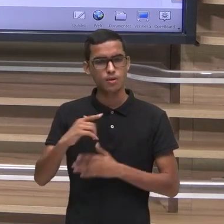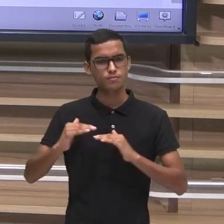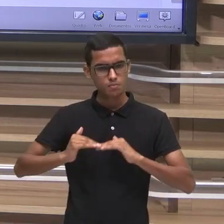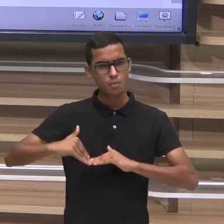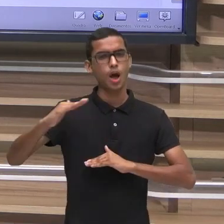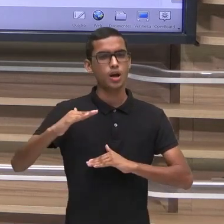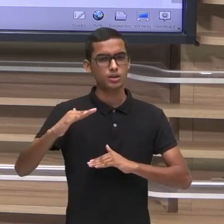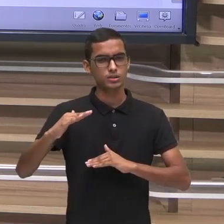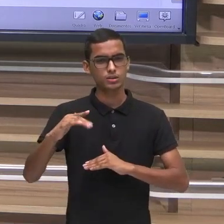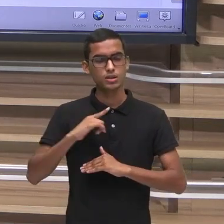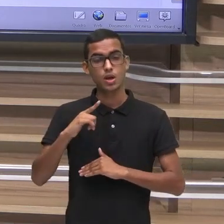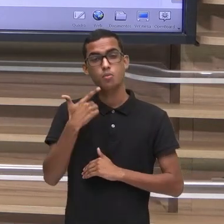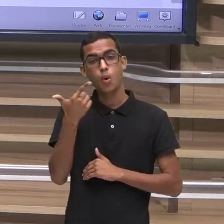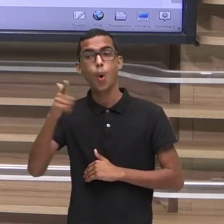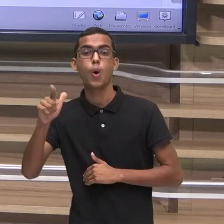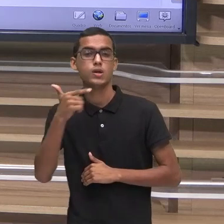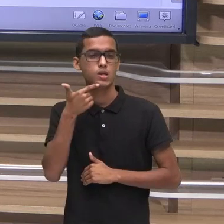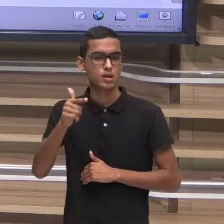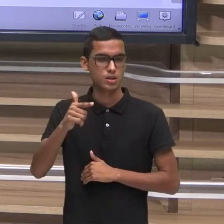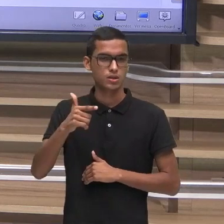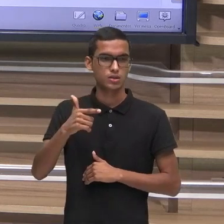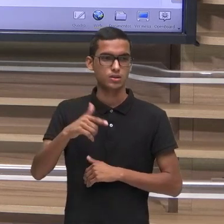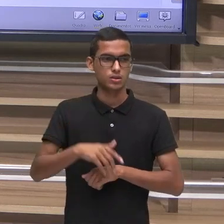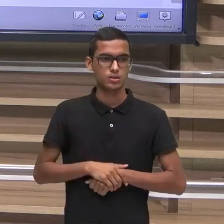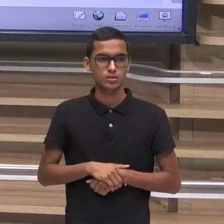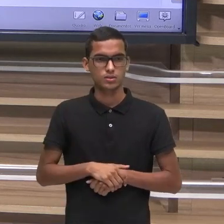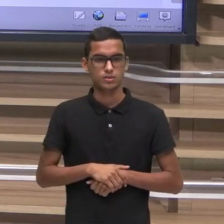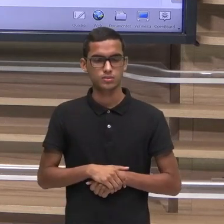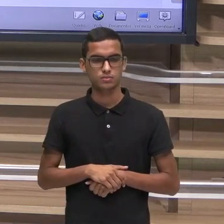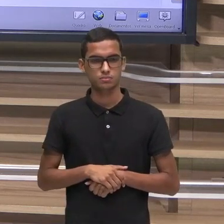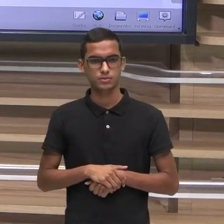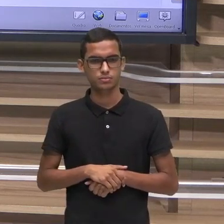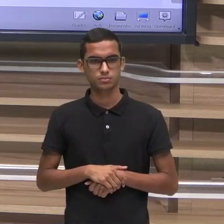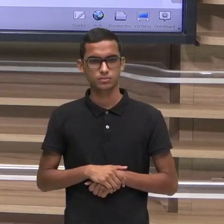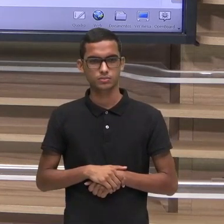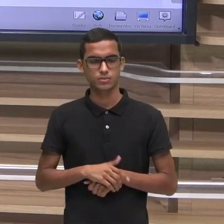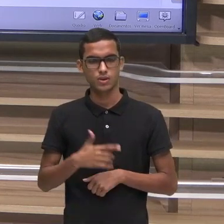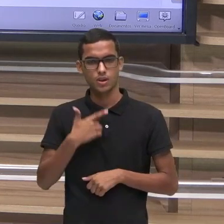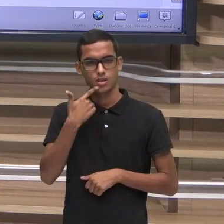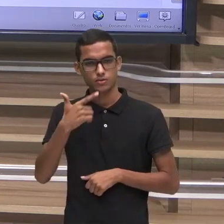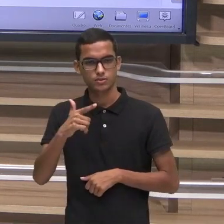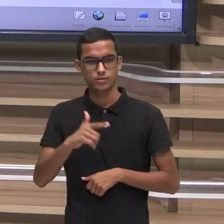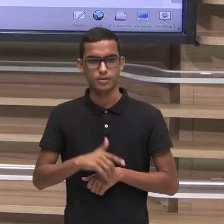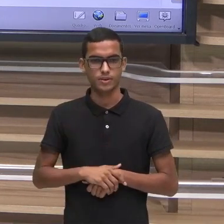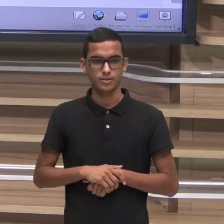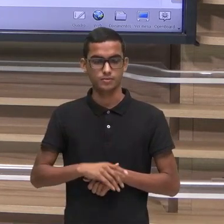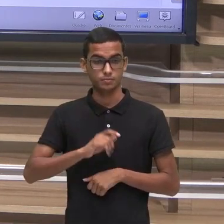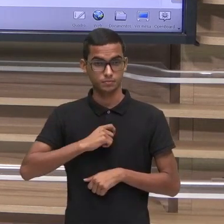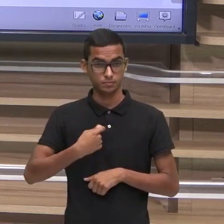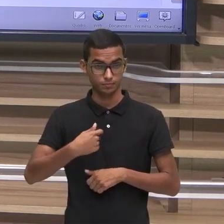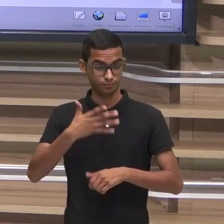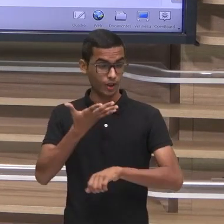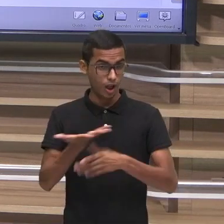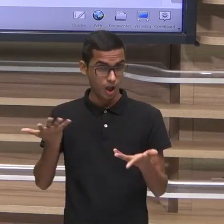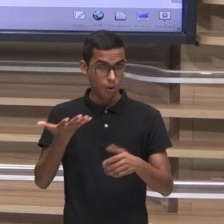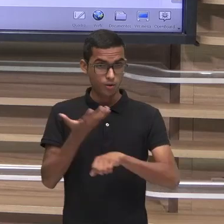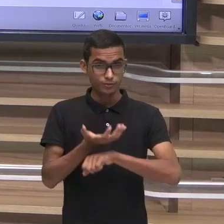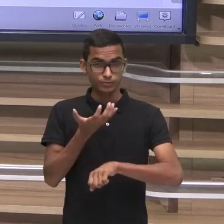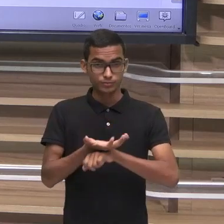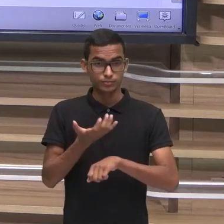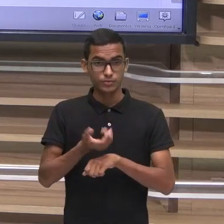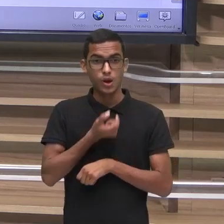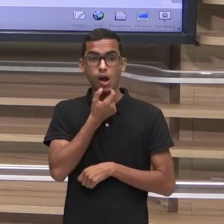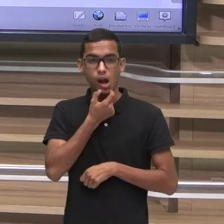Agora temos outra língua estrangeira, que é língua inglesa. Então vamos aí